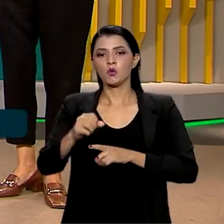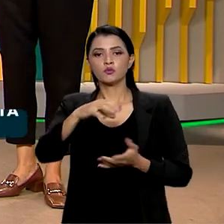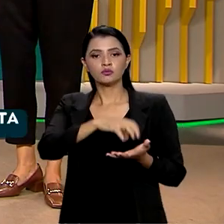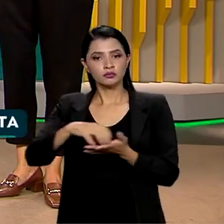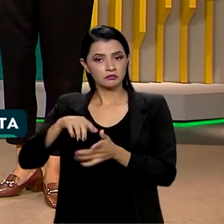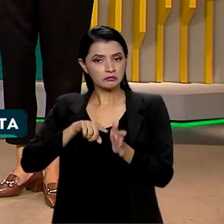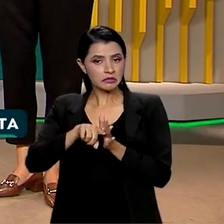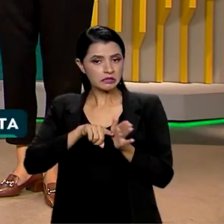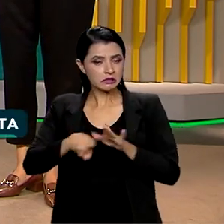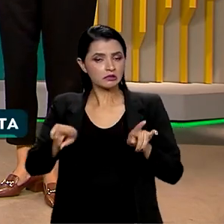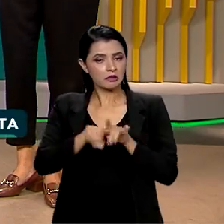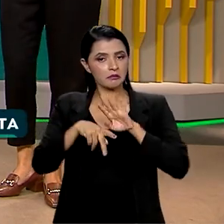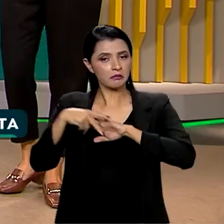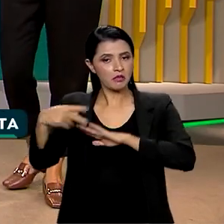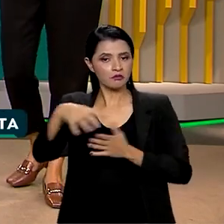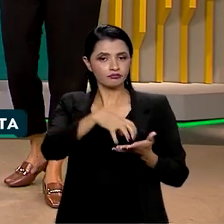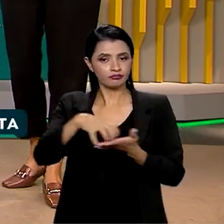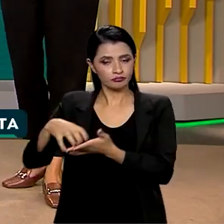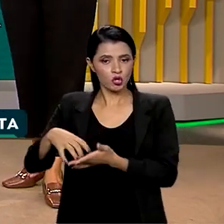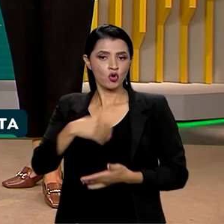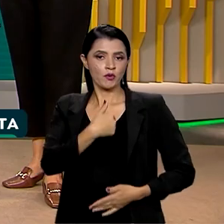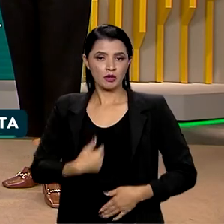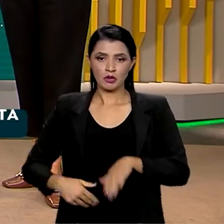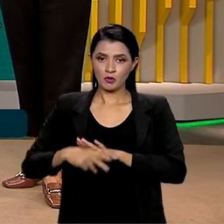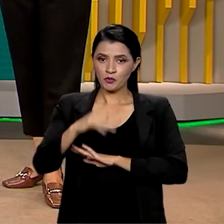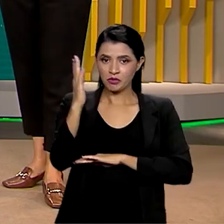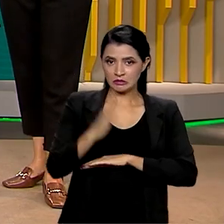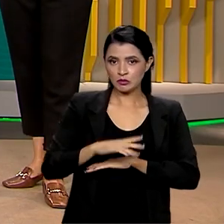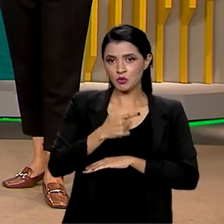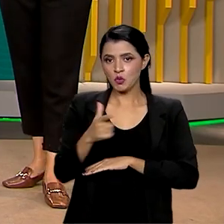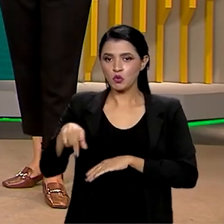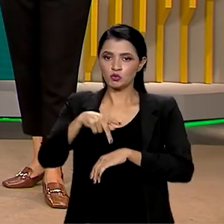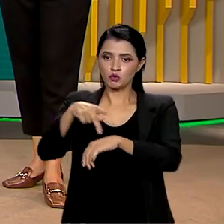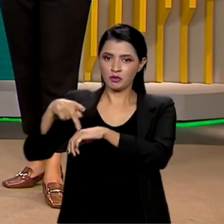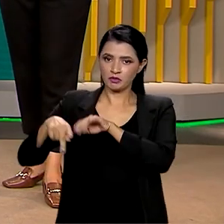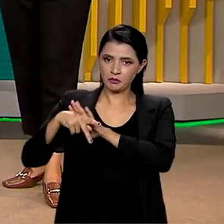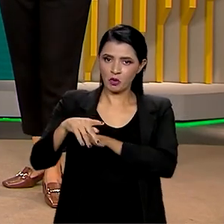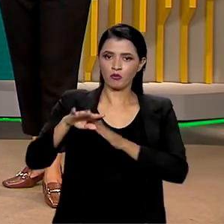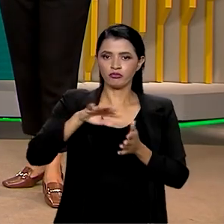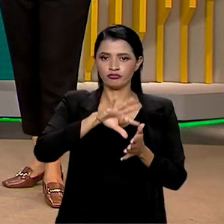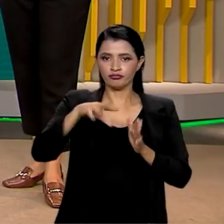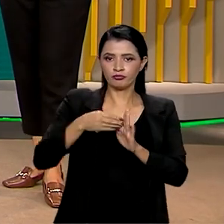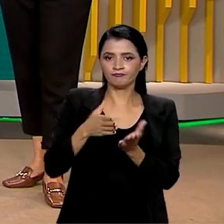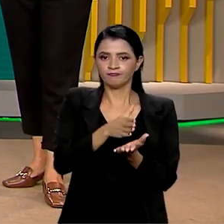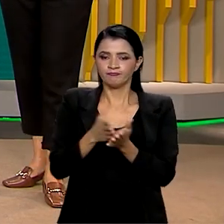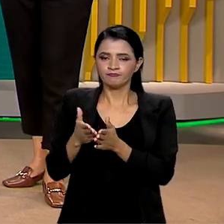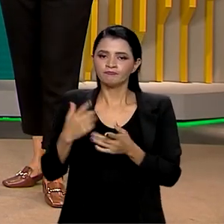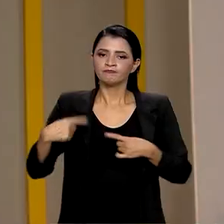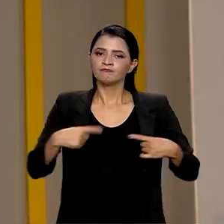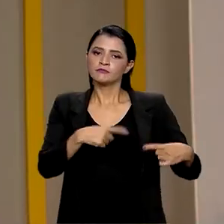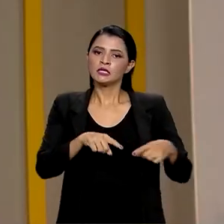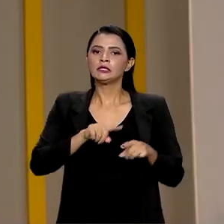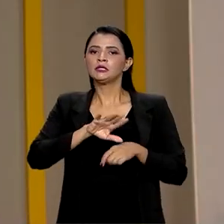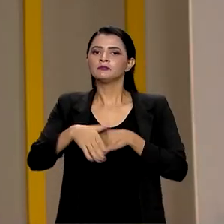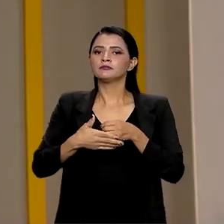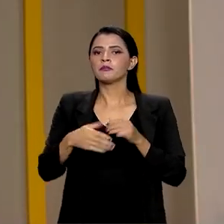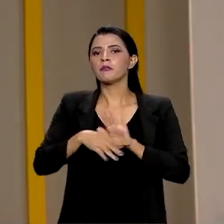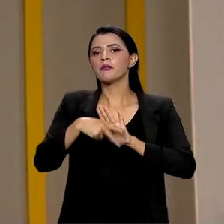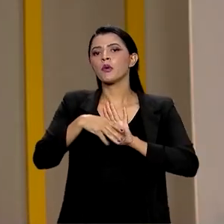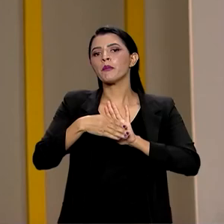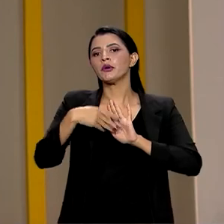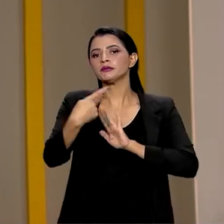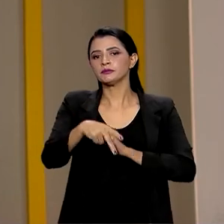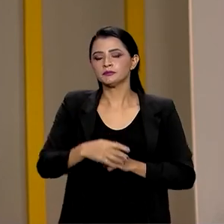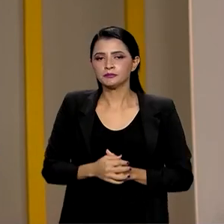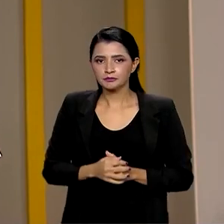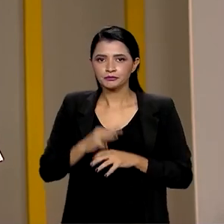agências governamentais do Brasil e dos países amazônicos para debater propostas para o futuro sustentável da região. Ao